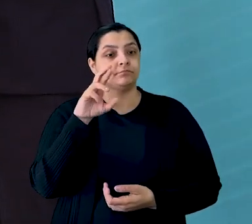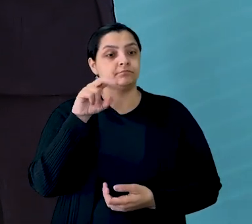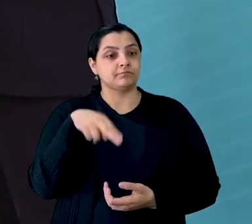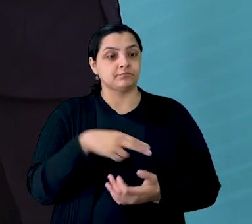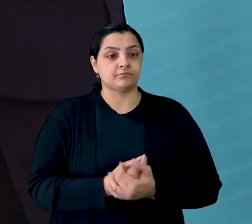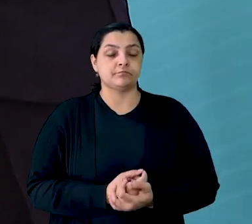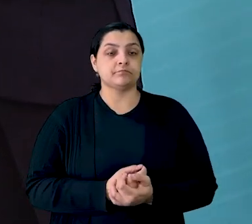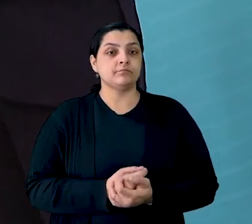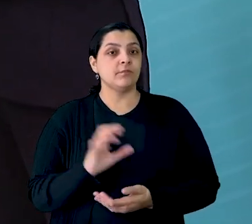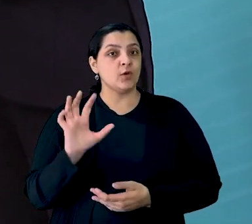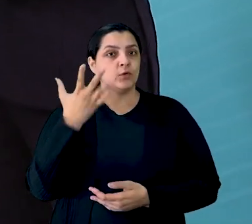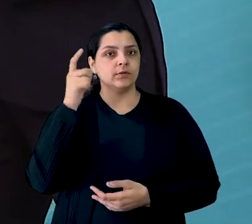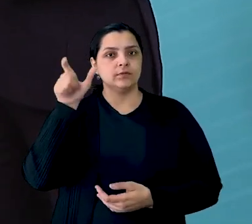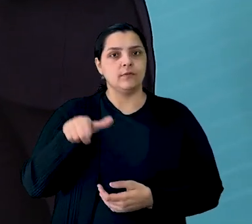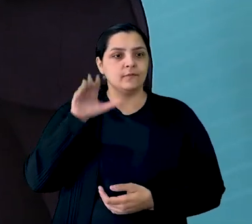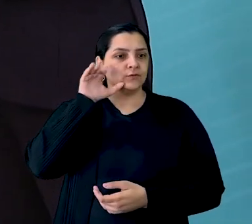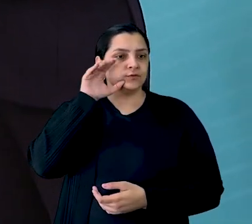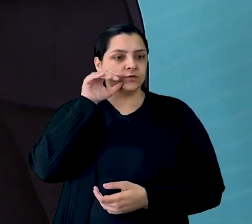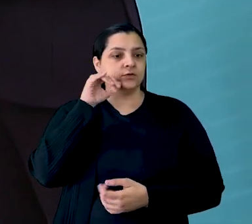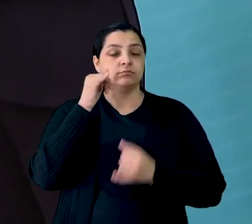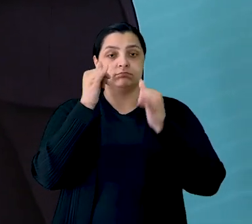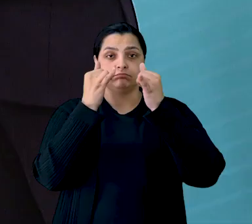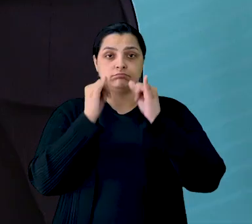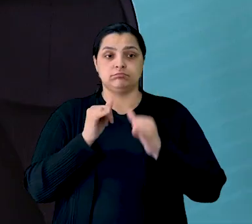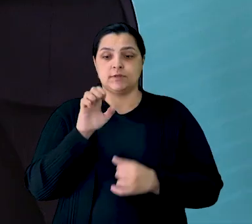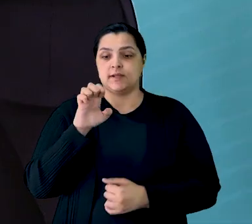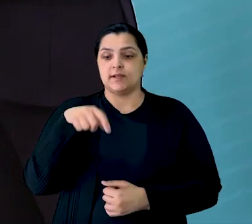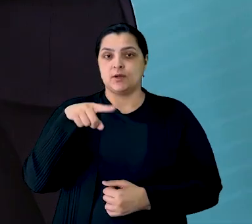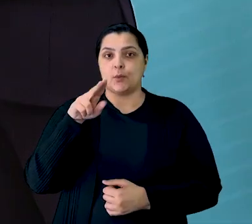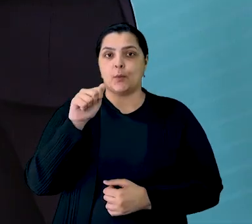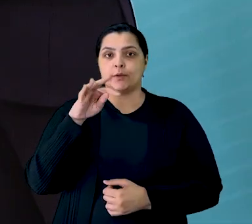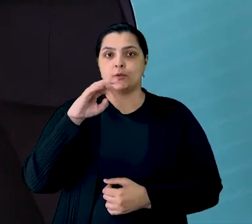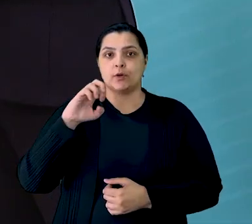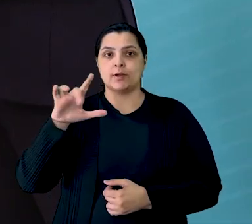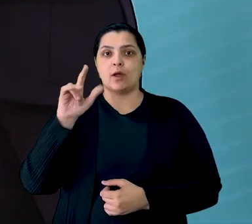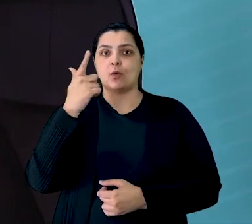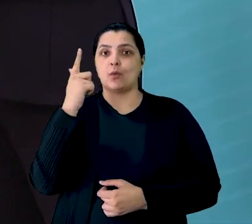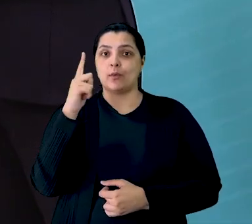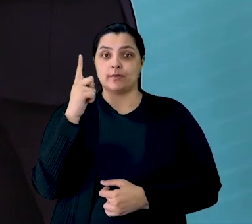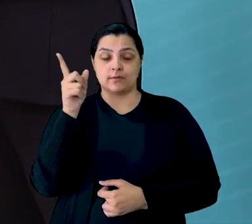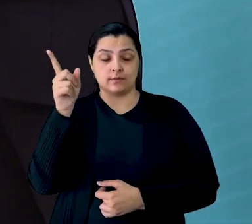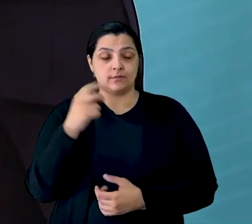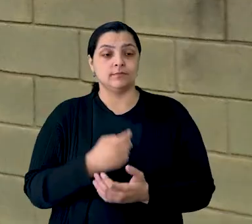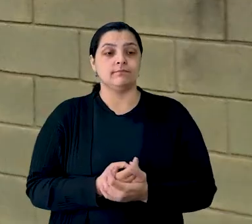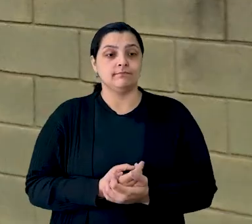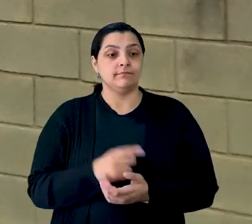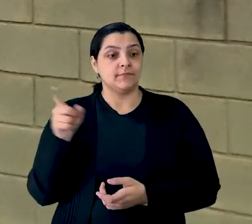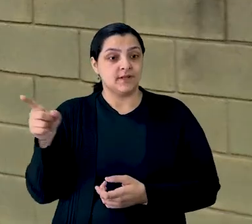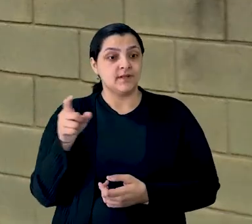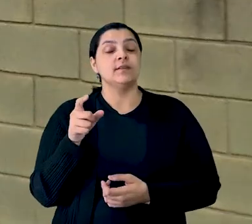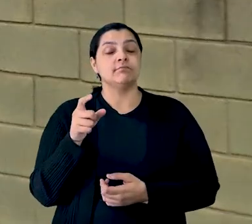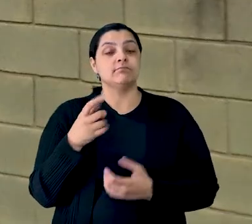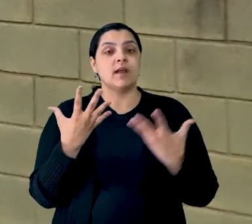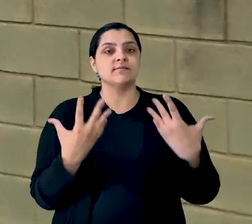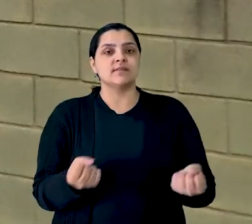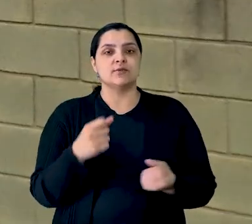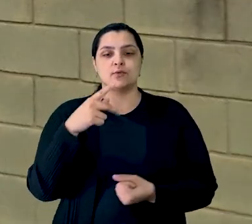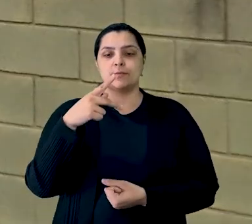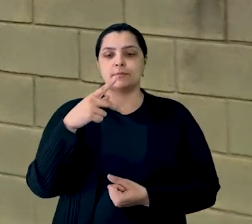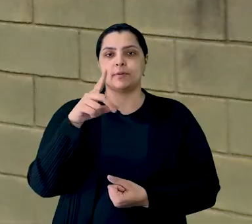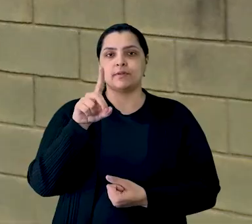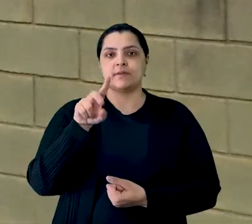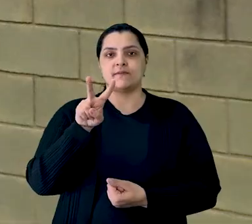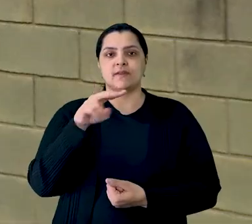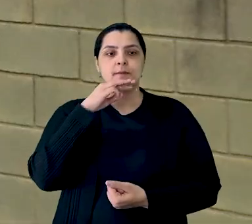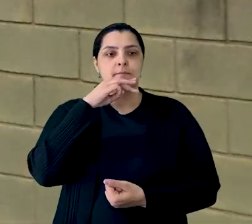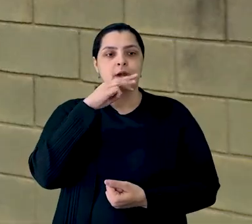Oi, Anderson. O caso envolve um eletricista da Equatorial Goiás, distribuidora de energia. Ele havia aderido ao PDV em